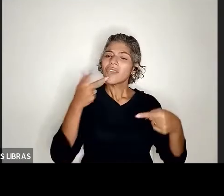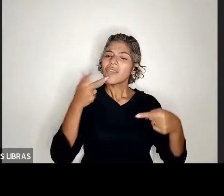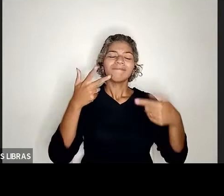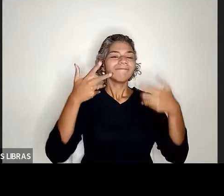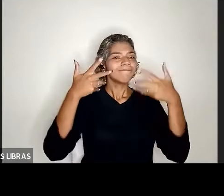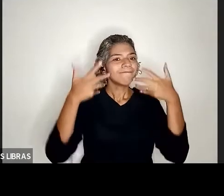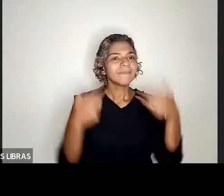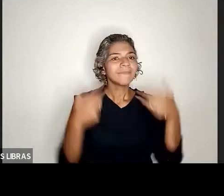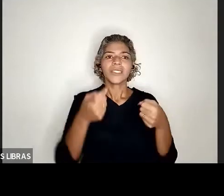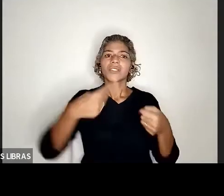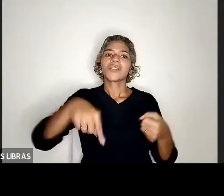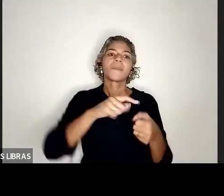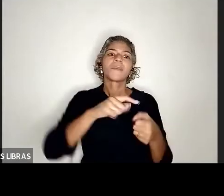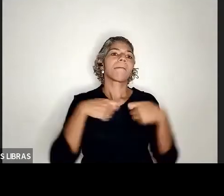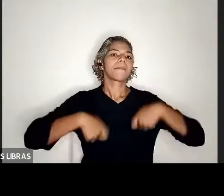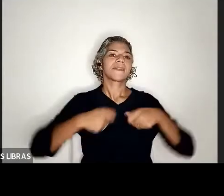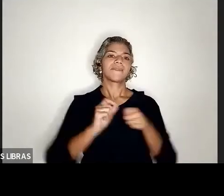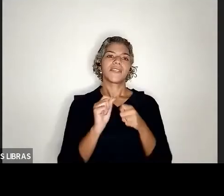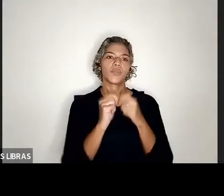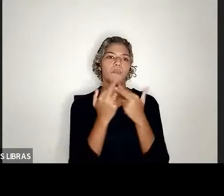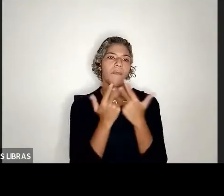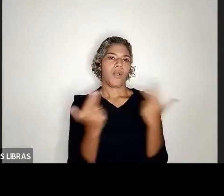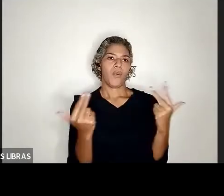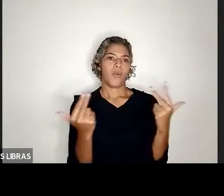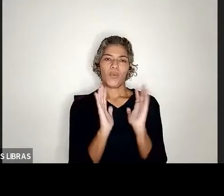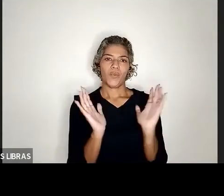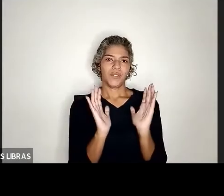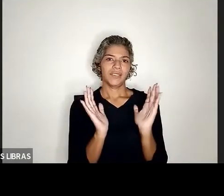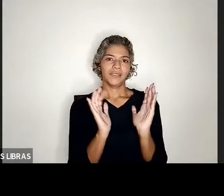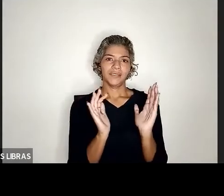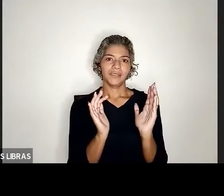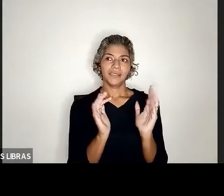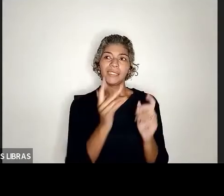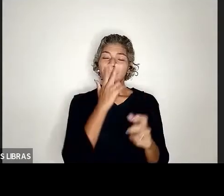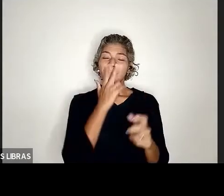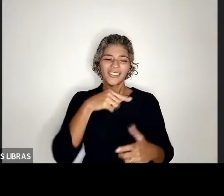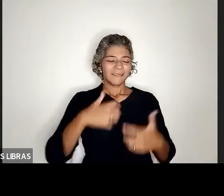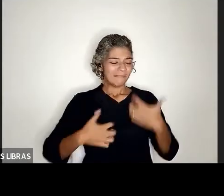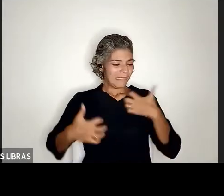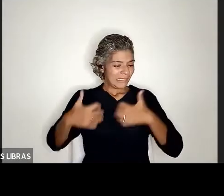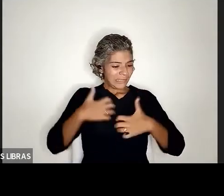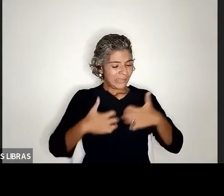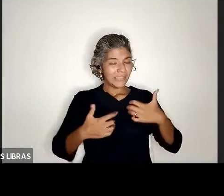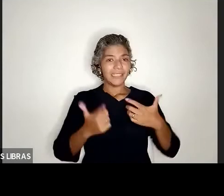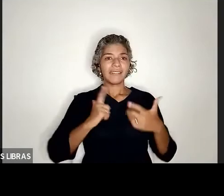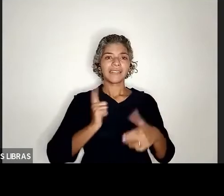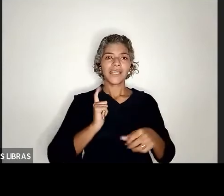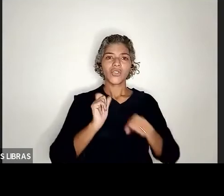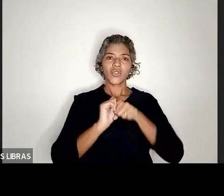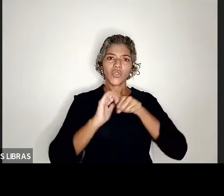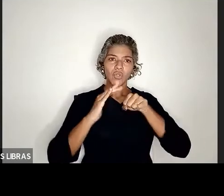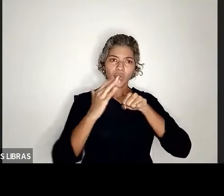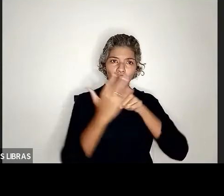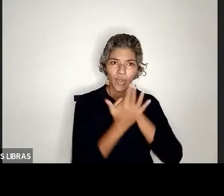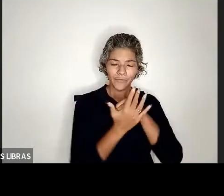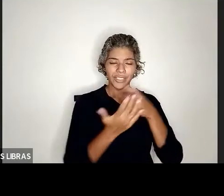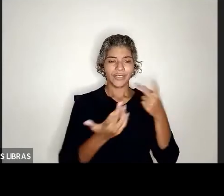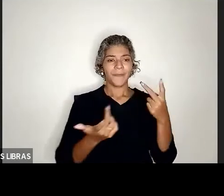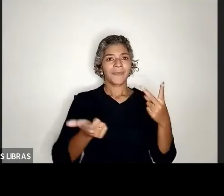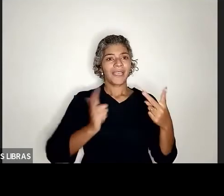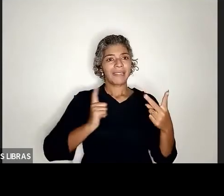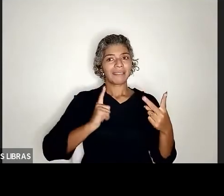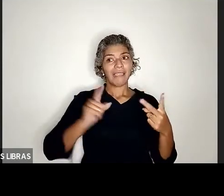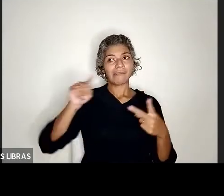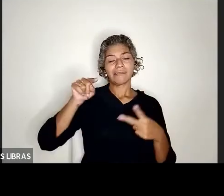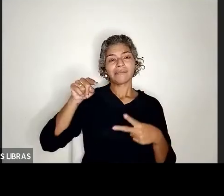tem que fazer alguma coisa. E acho que era isso mesmo, o sentimento, né? Porque tinha Covid... Tinha a Covid acompanhada do negacionismo. Claro que